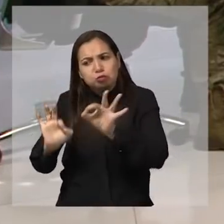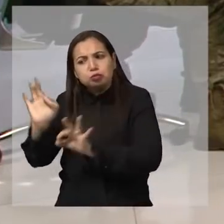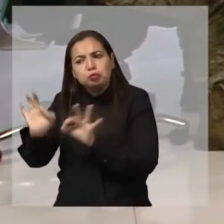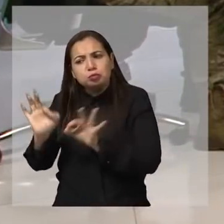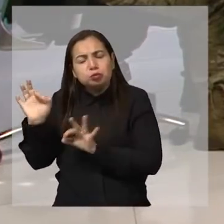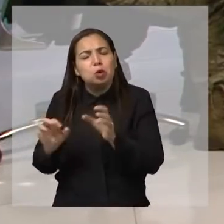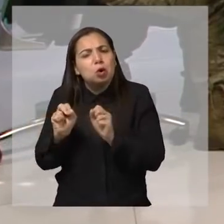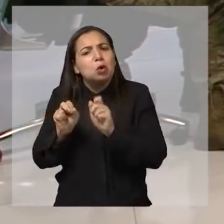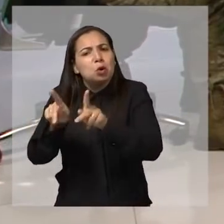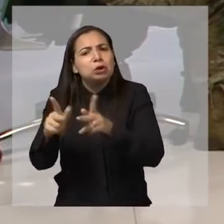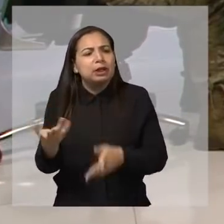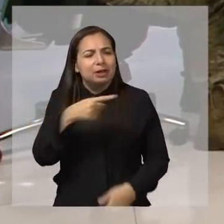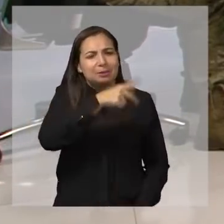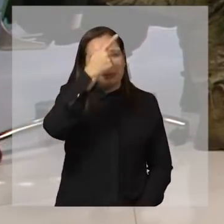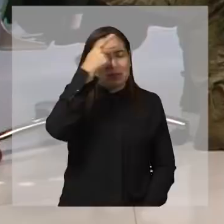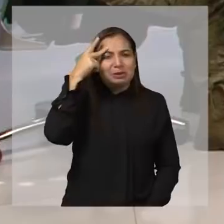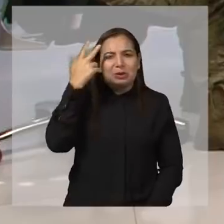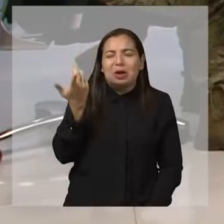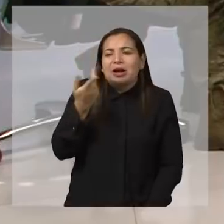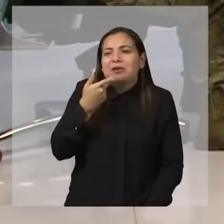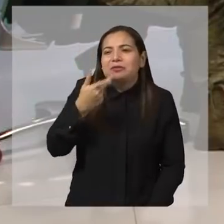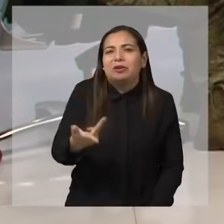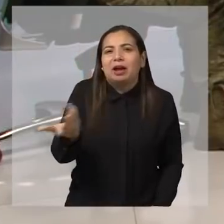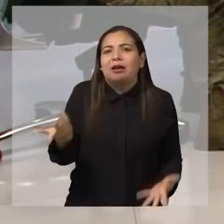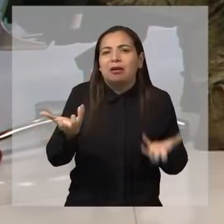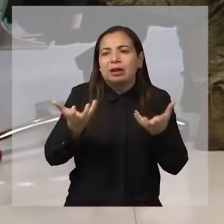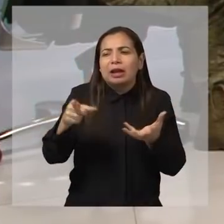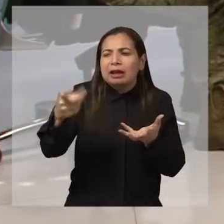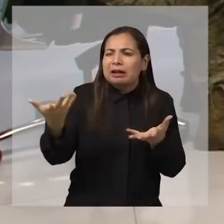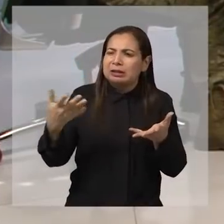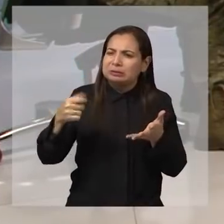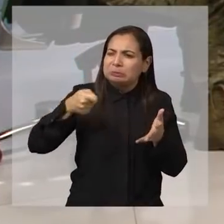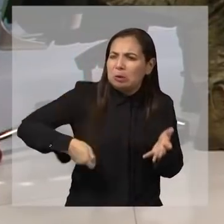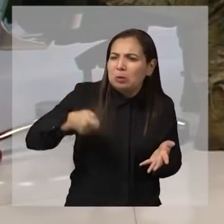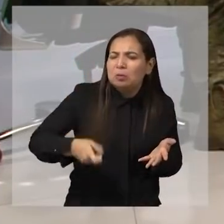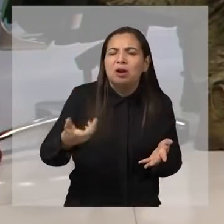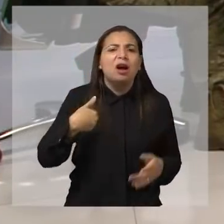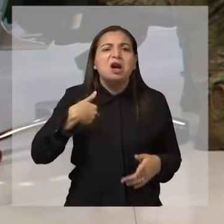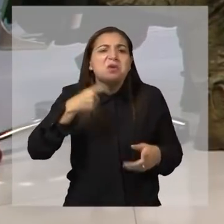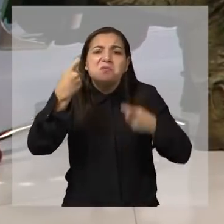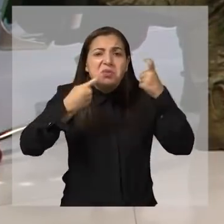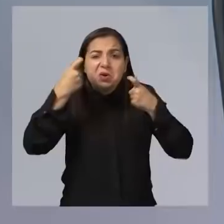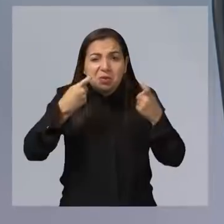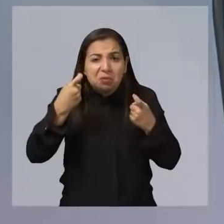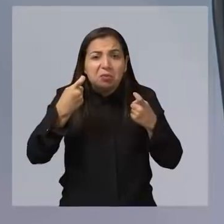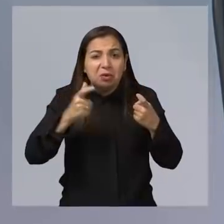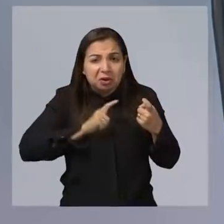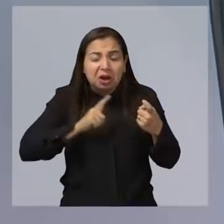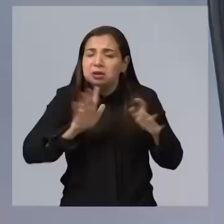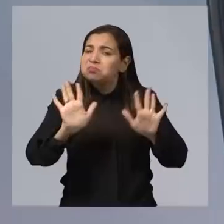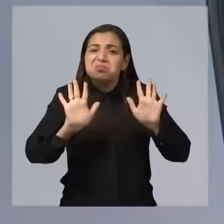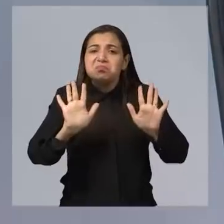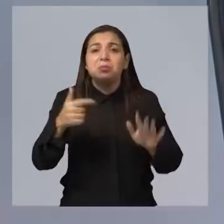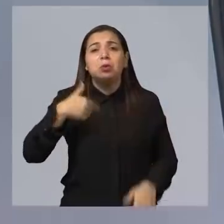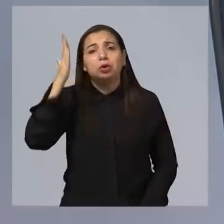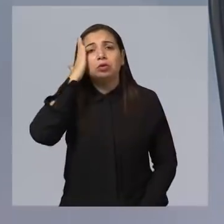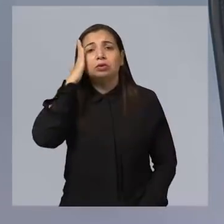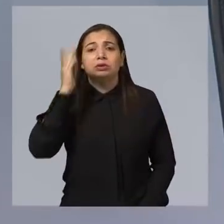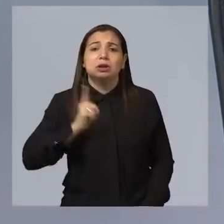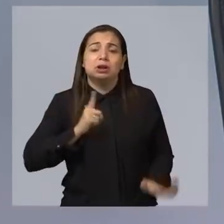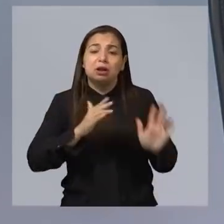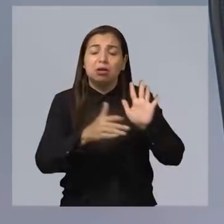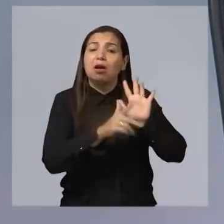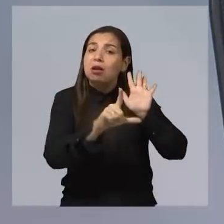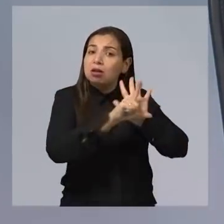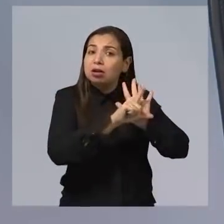alguém, não, ajudou porque estava interessado. Então, isso também difícil, eu não me preocupo muito com isso, não. Eu sei que as coisas têm que ser feitas. E a gente vai